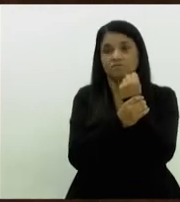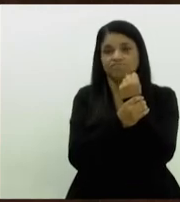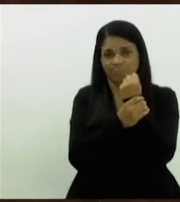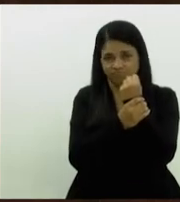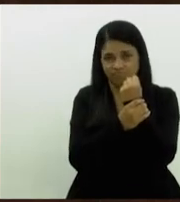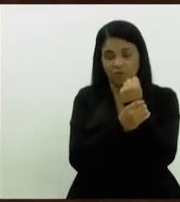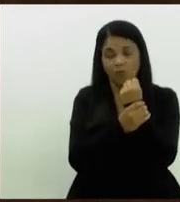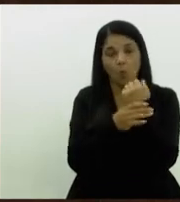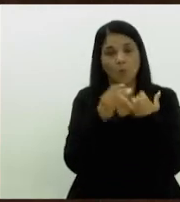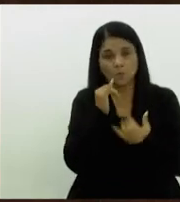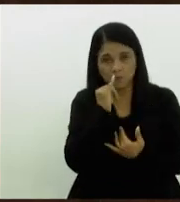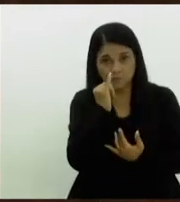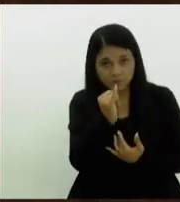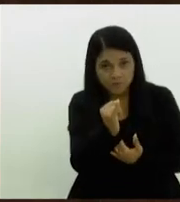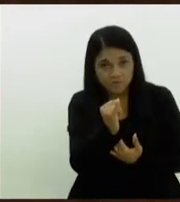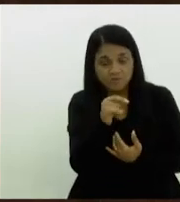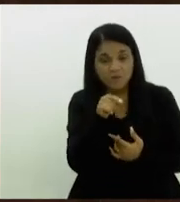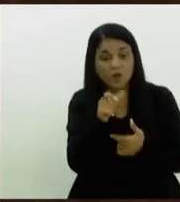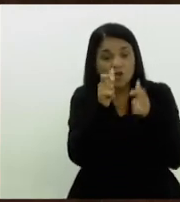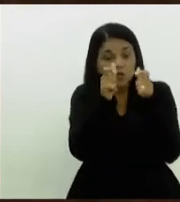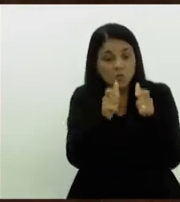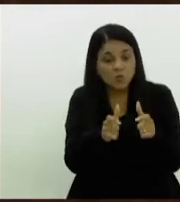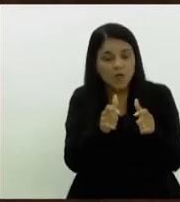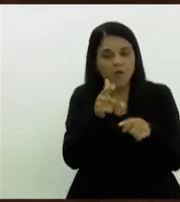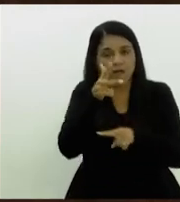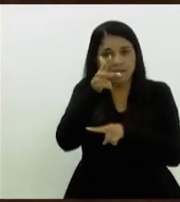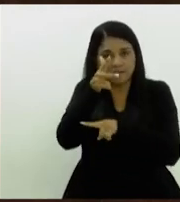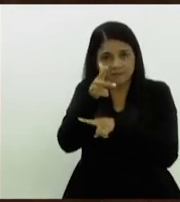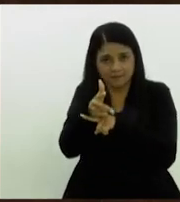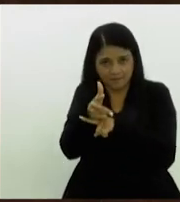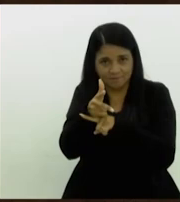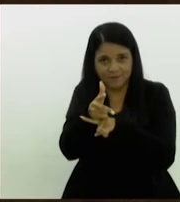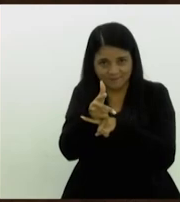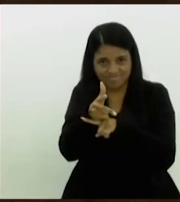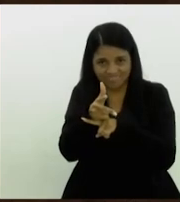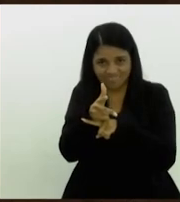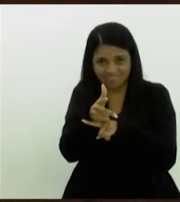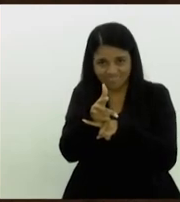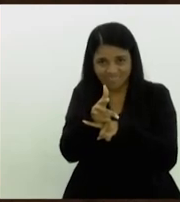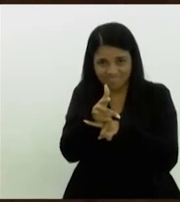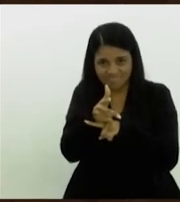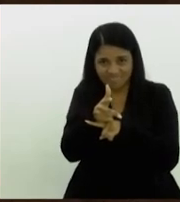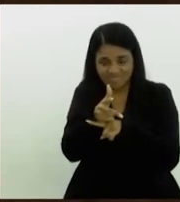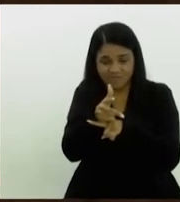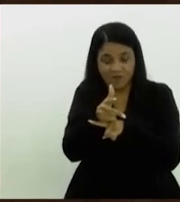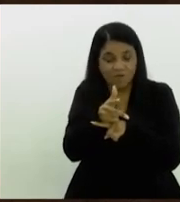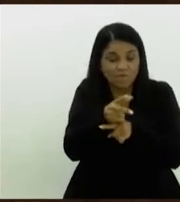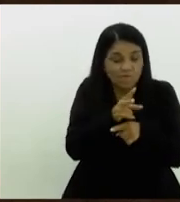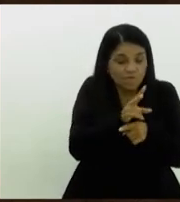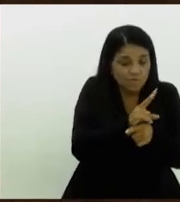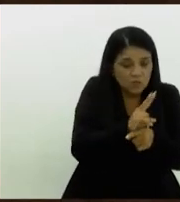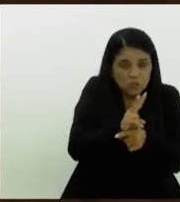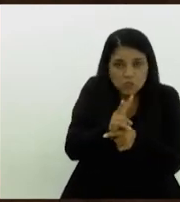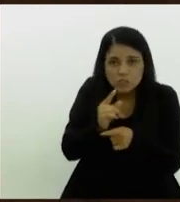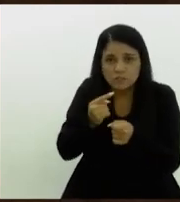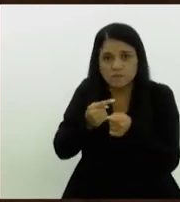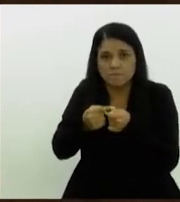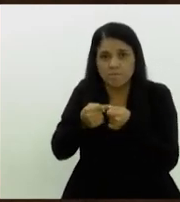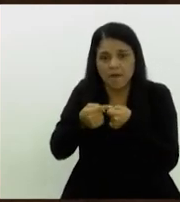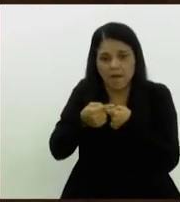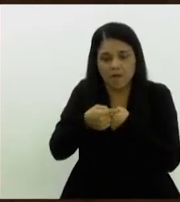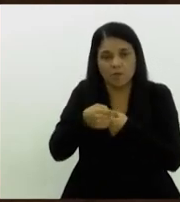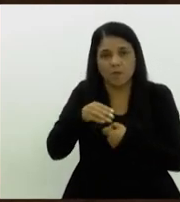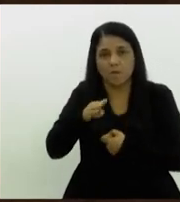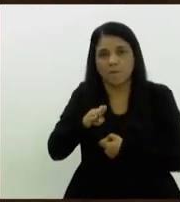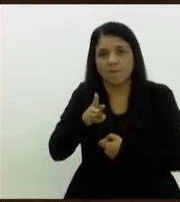para ele aonde estão instaladas as câmeras que estão vigiando o bairro de Brás